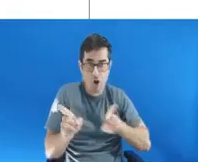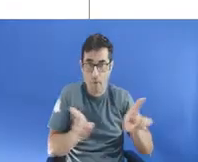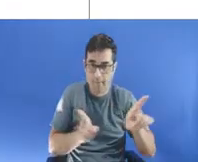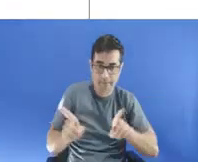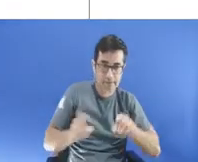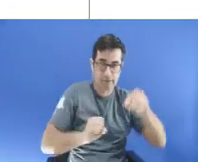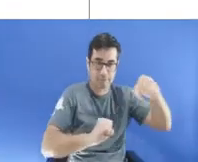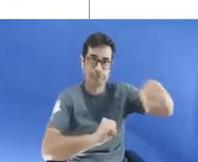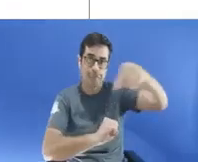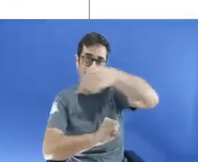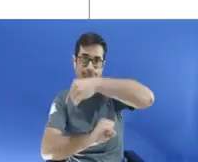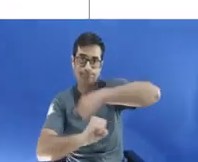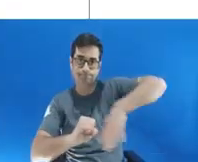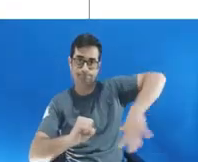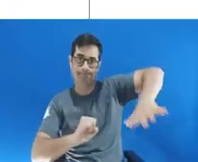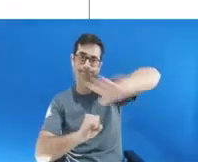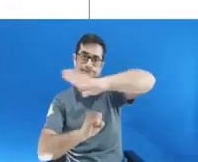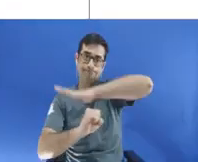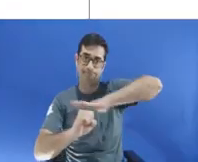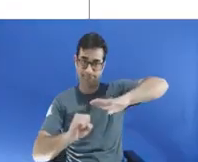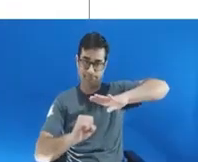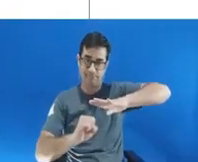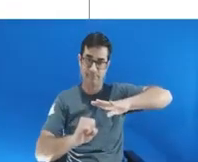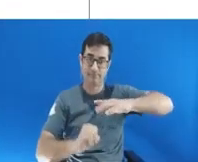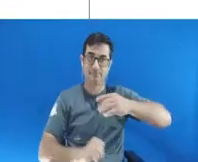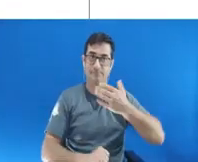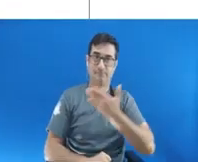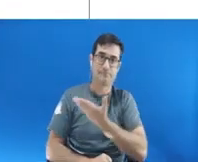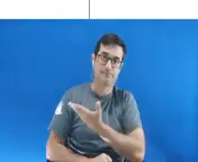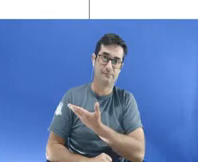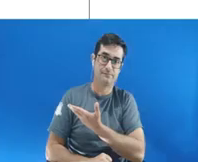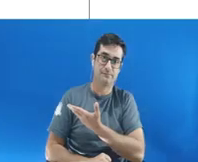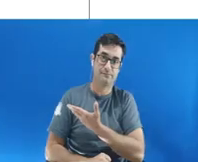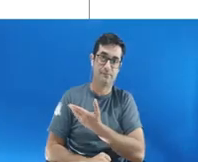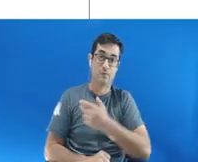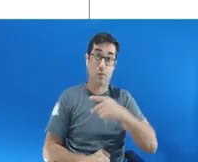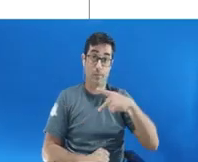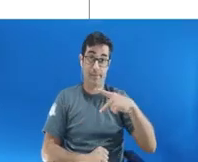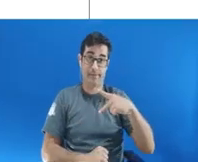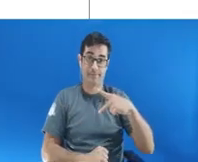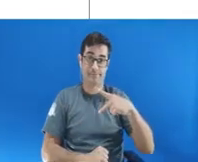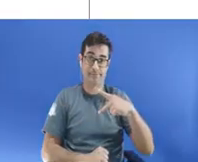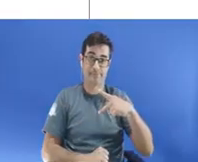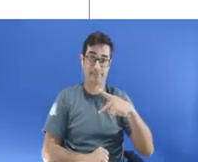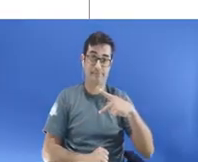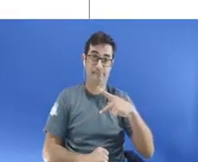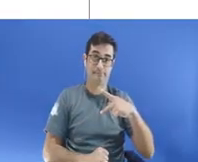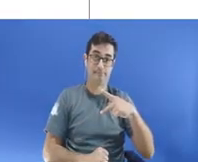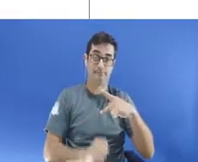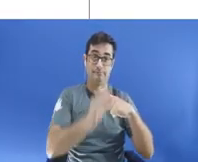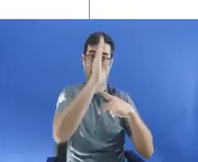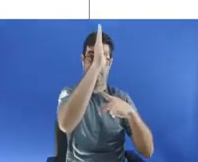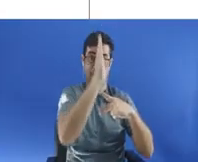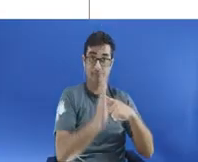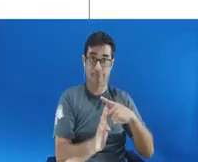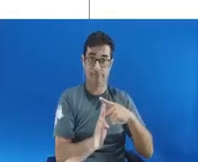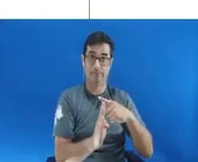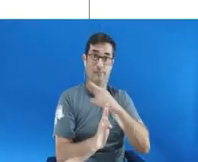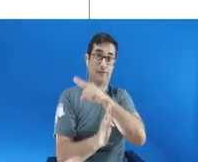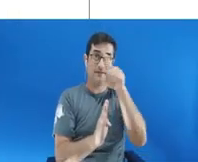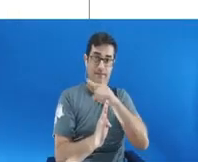sob o eixo Y e sob o eixo X, né? Quem diz o eixo é o